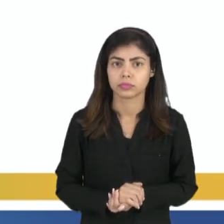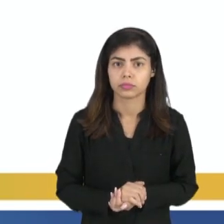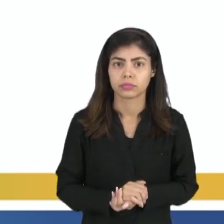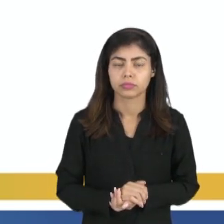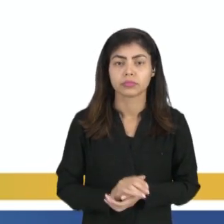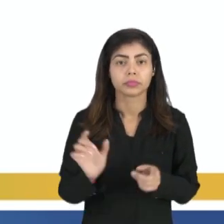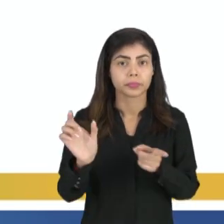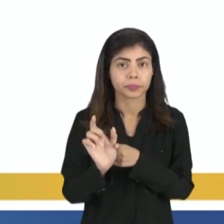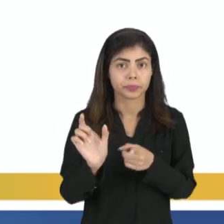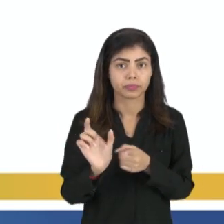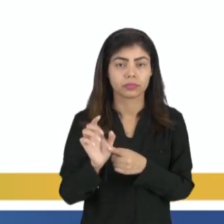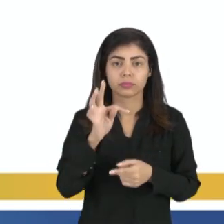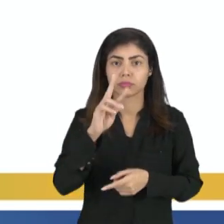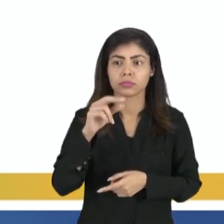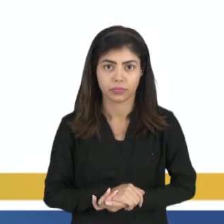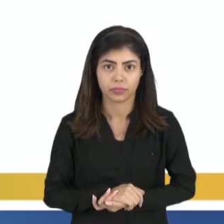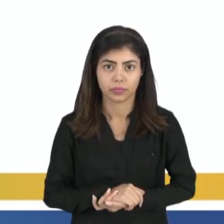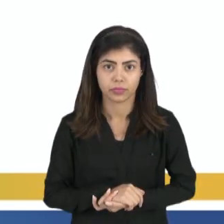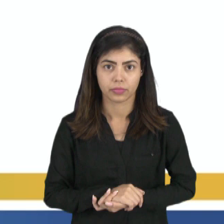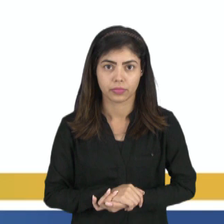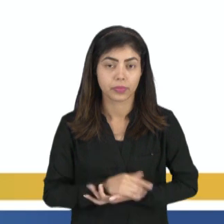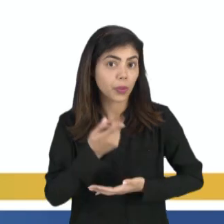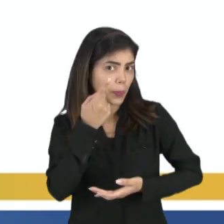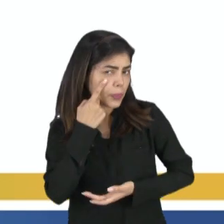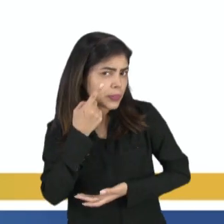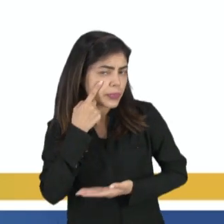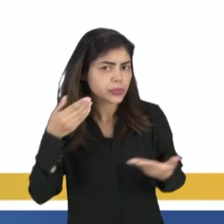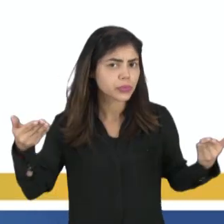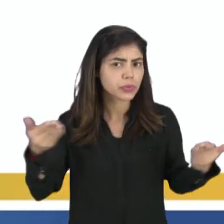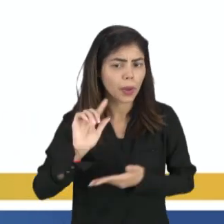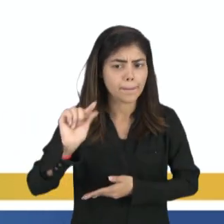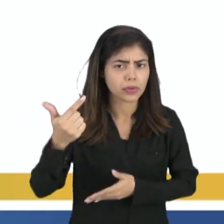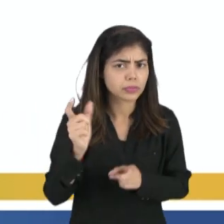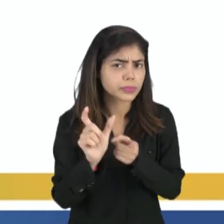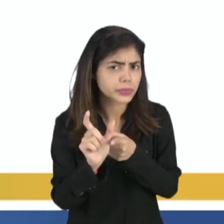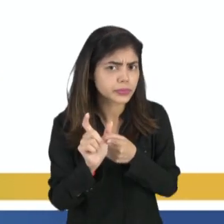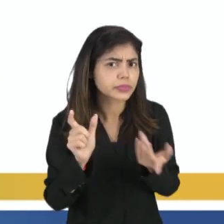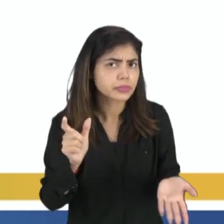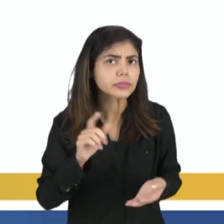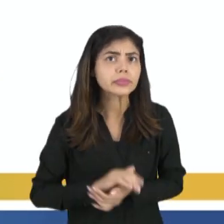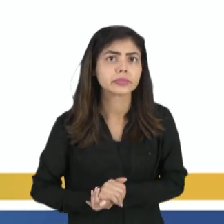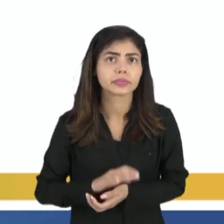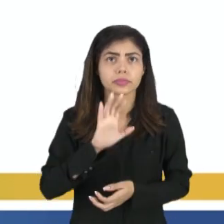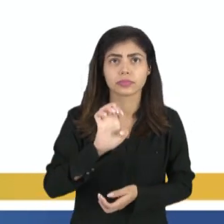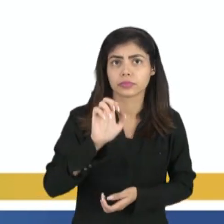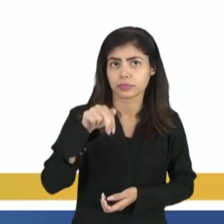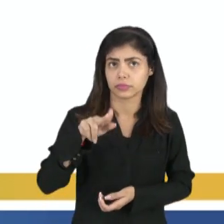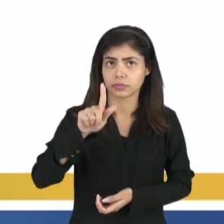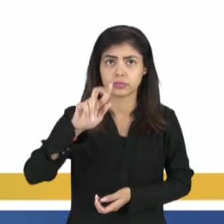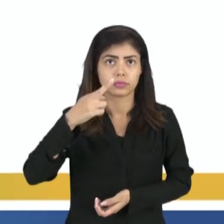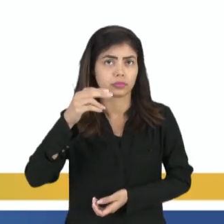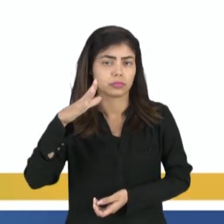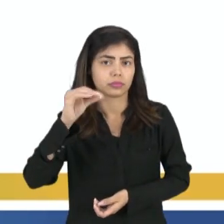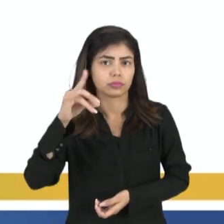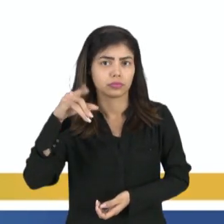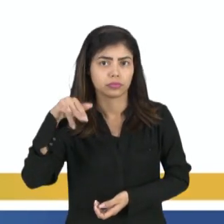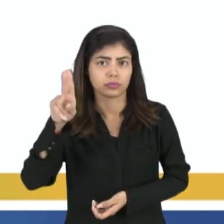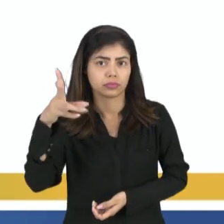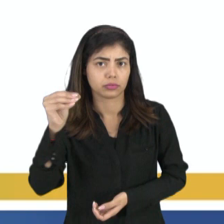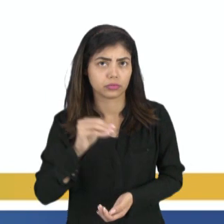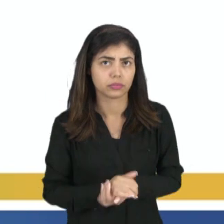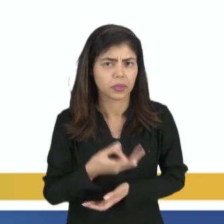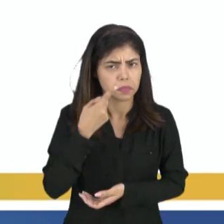a sílaba tônica da palavra observe a próxima palavra o engraçadinho